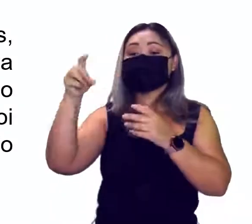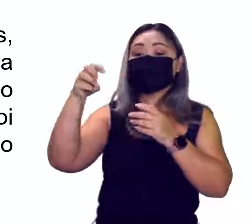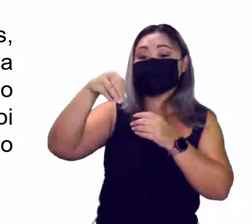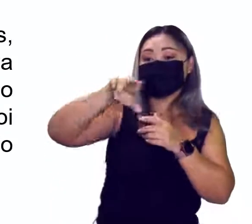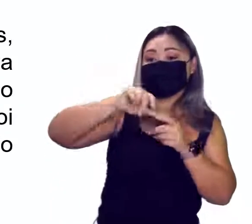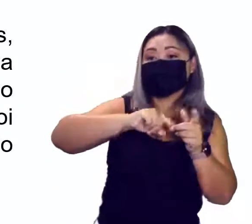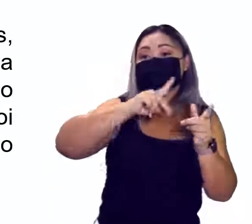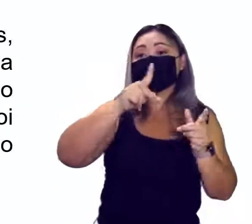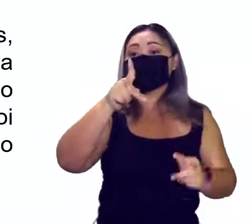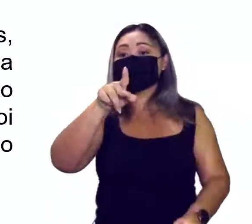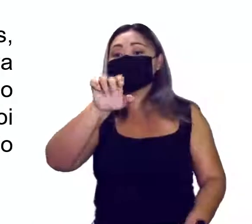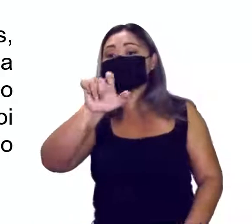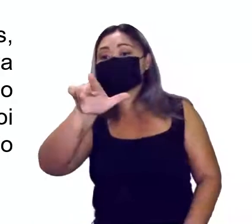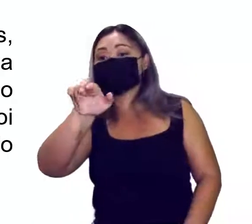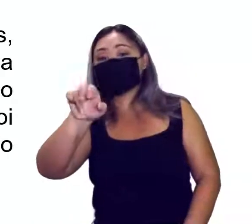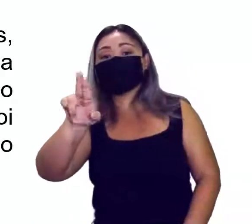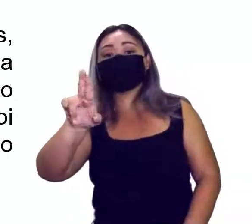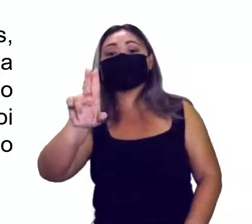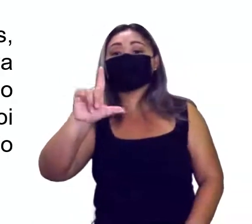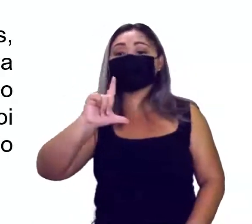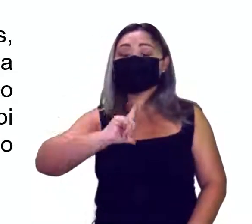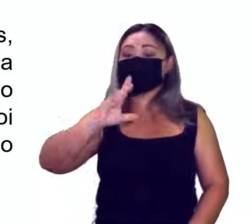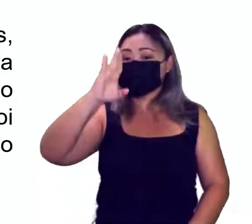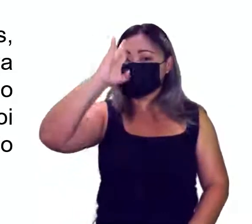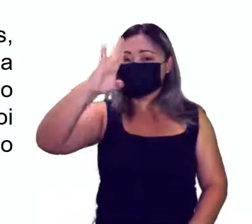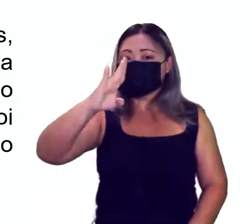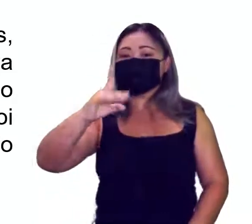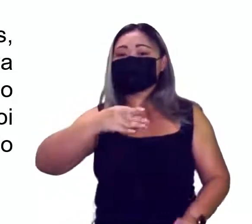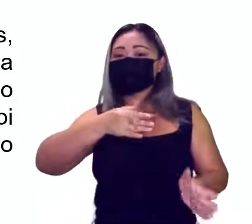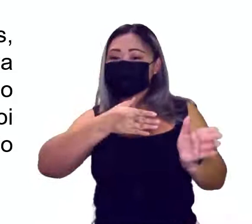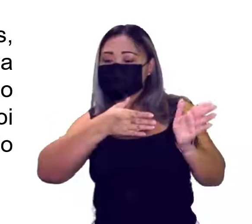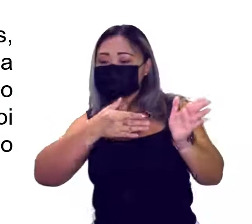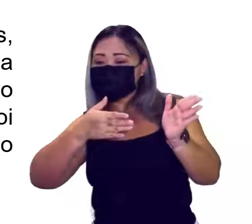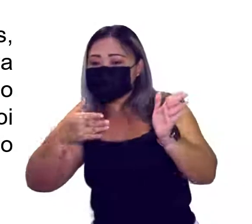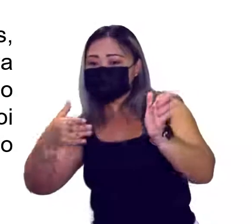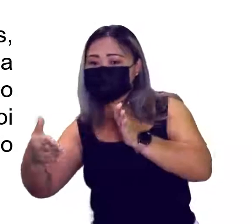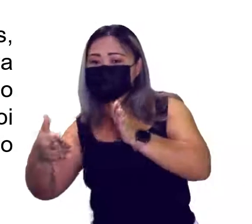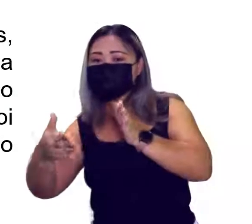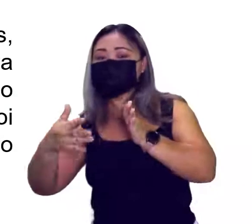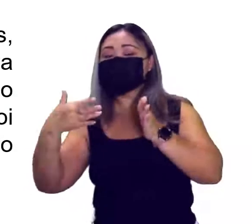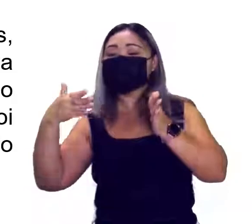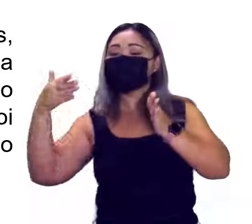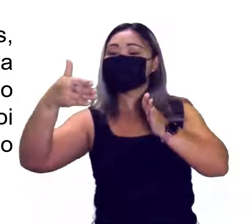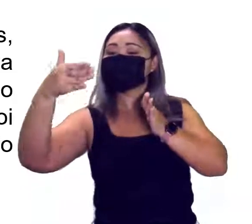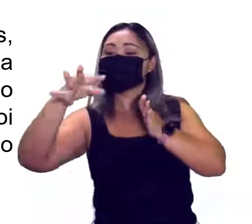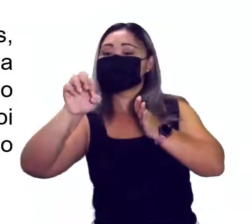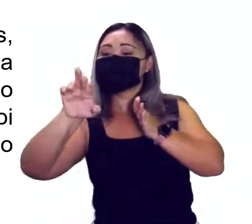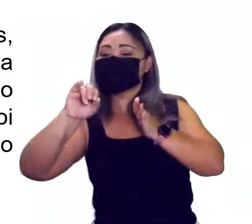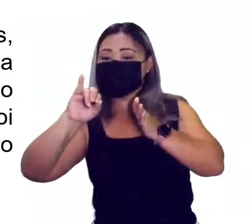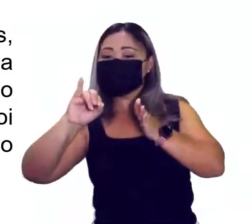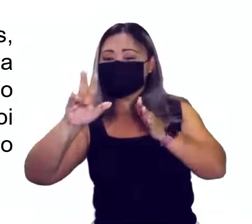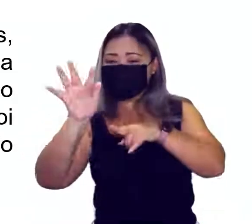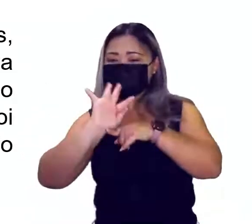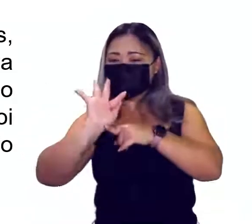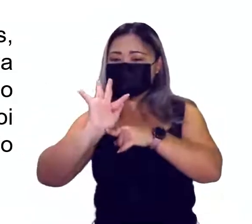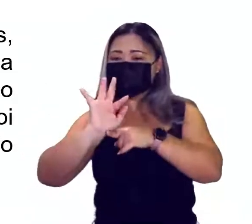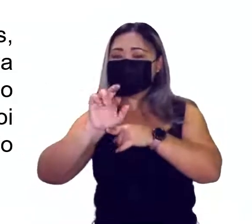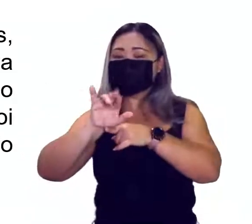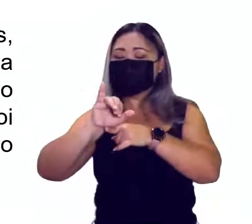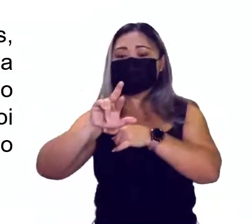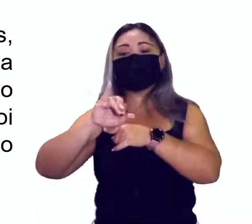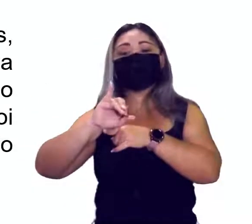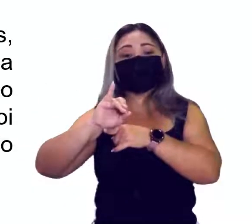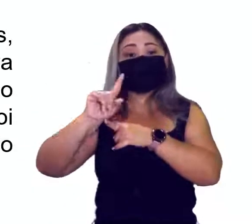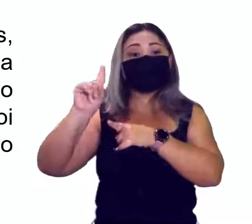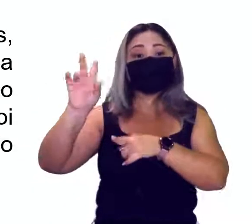dos Mirmidões. Teve seu principal momento no cerco da cidade de Troia. Tem um filme de Troia? Então ele está